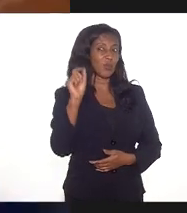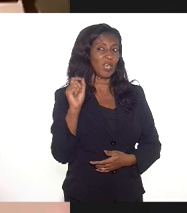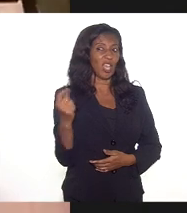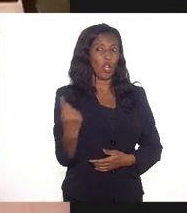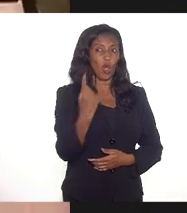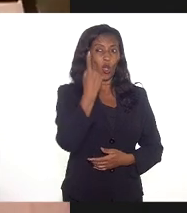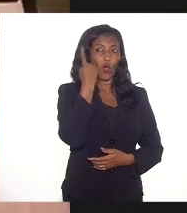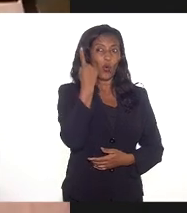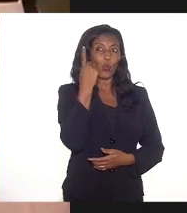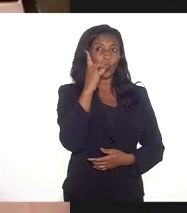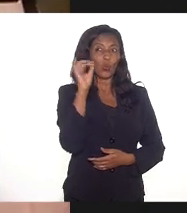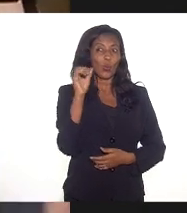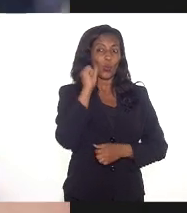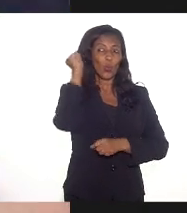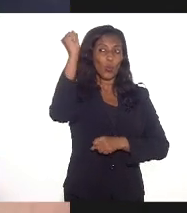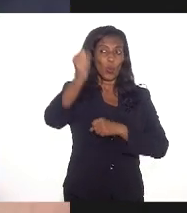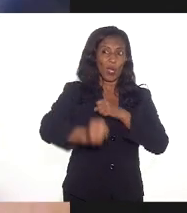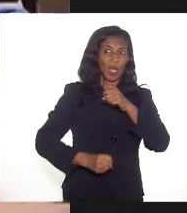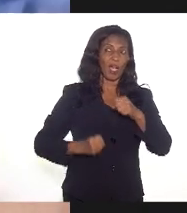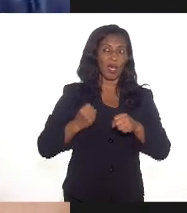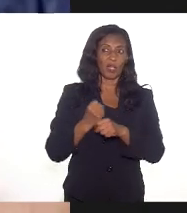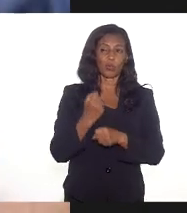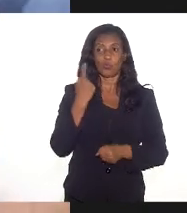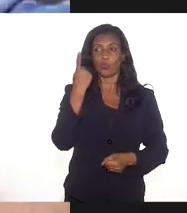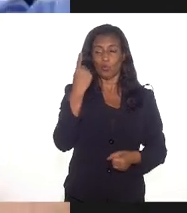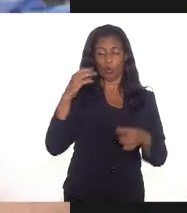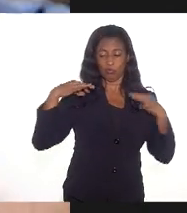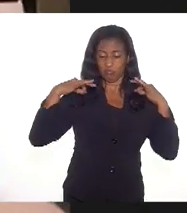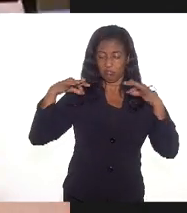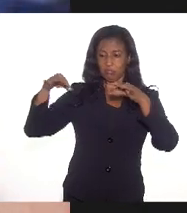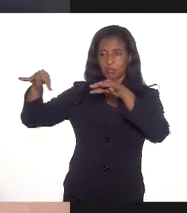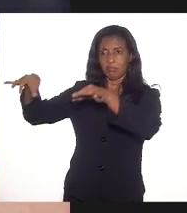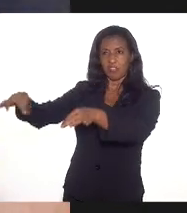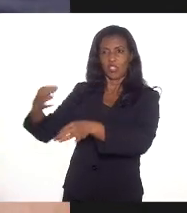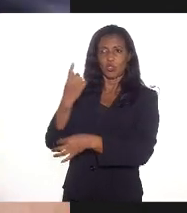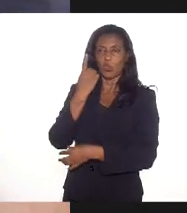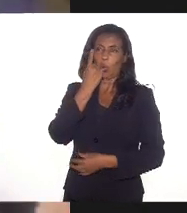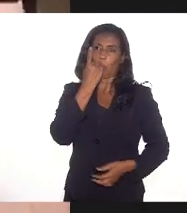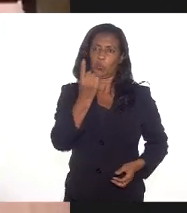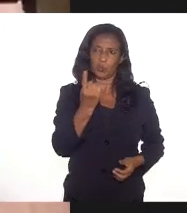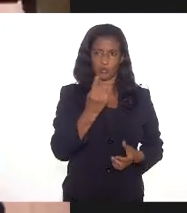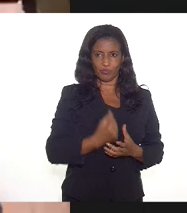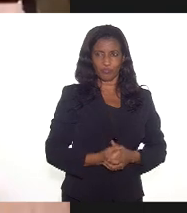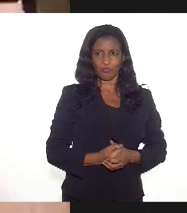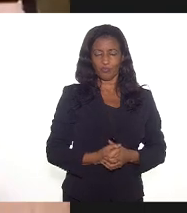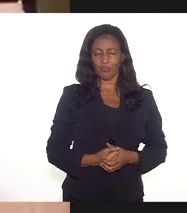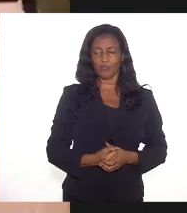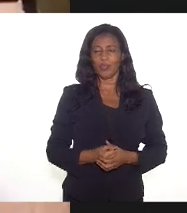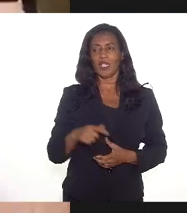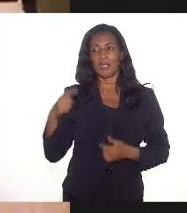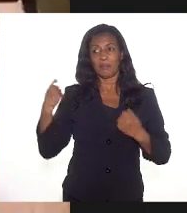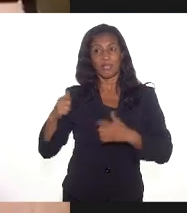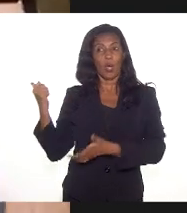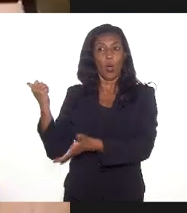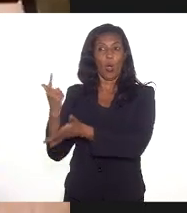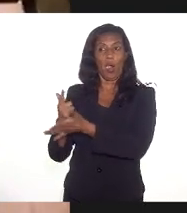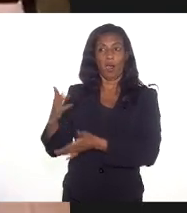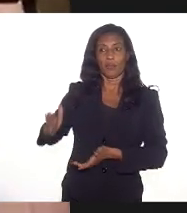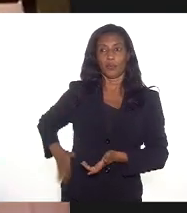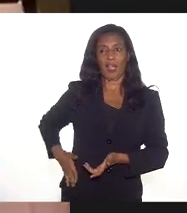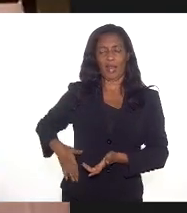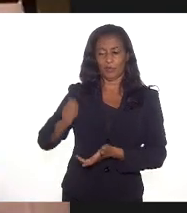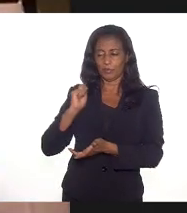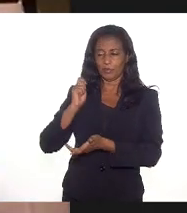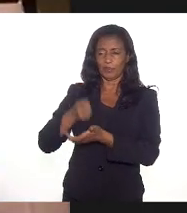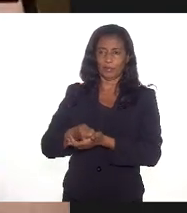vez por ano. E o policial gasta o fardamento todo dia. Então, podia humanizar dessa forma. Dar